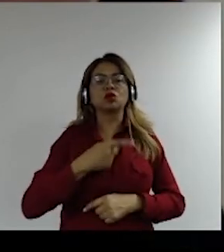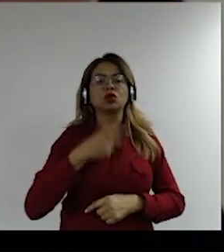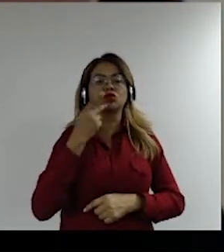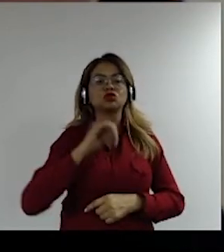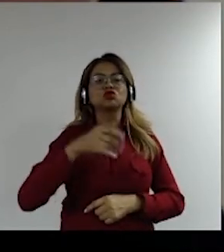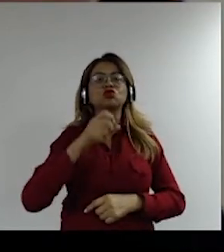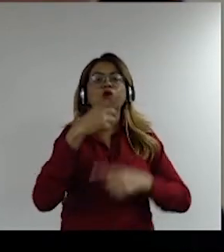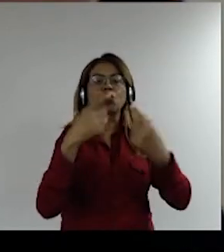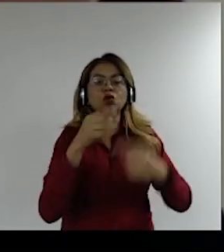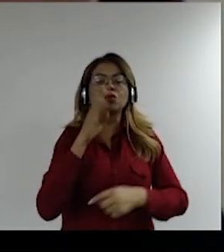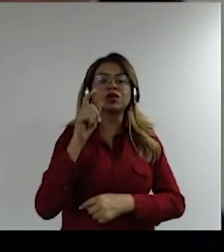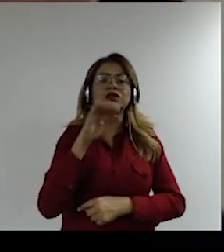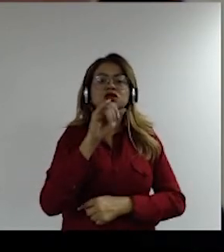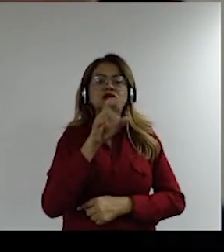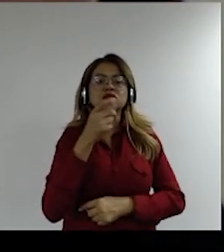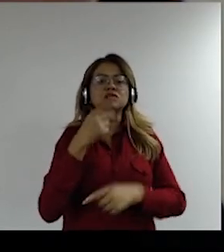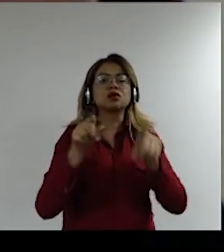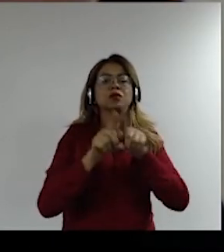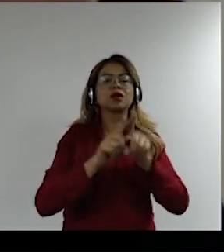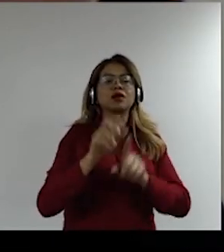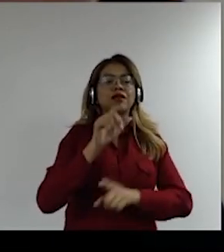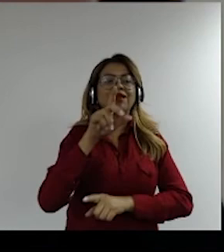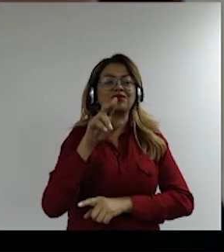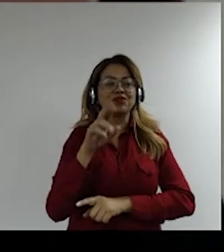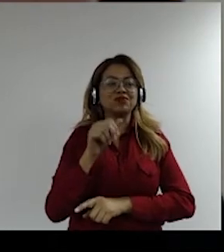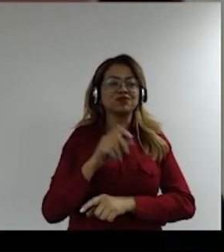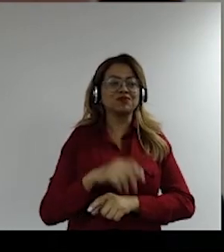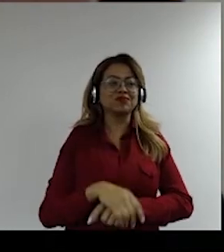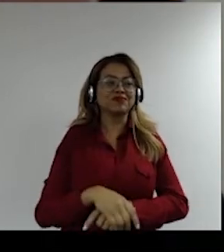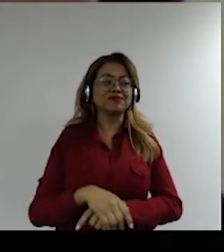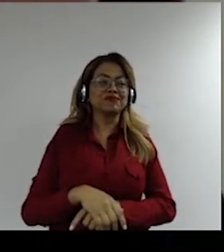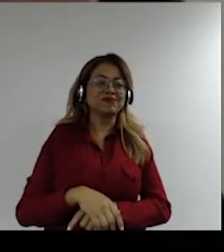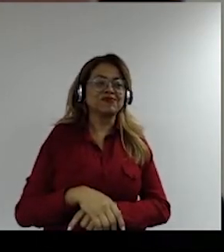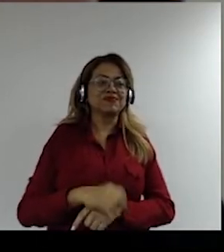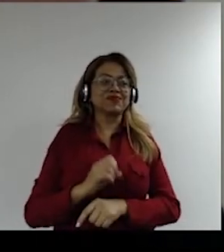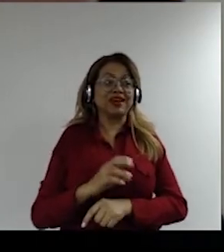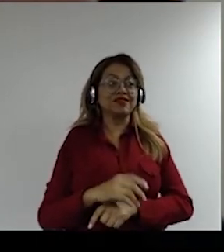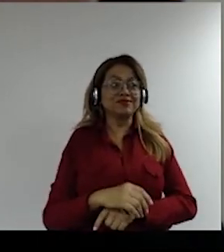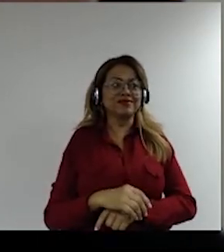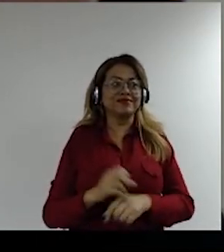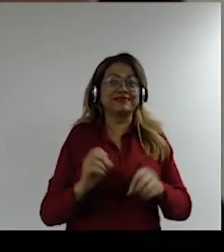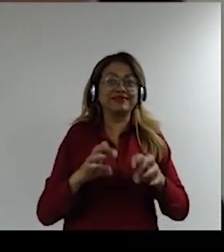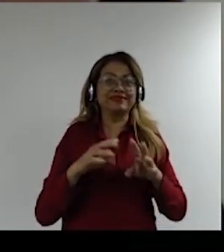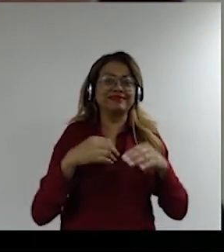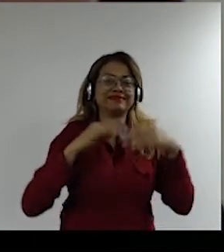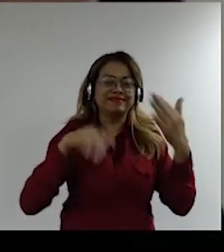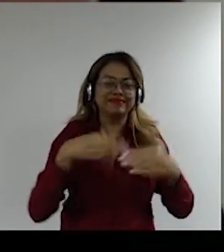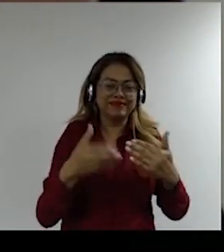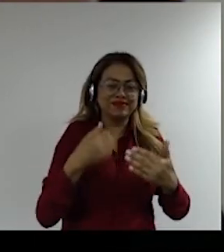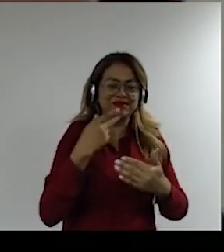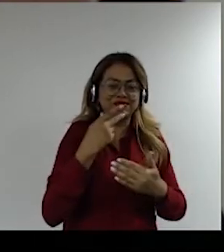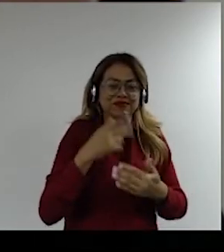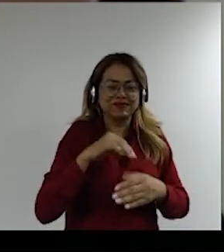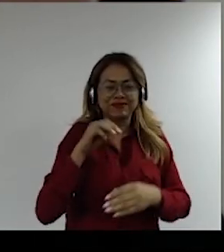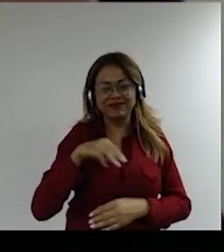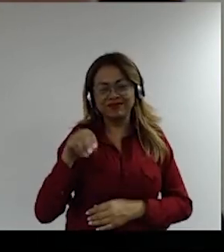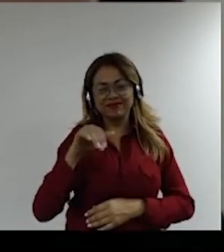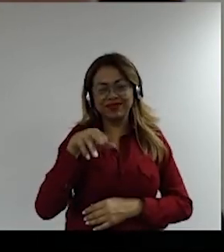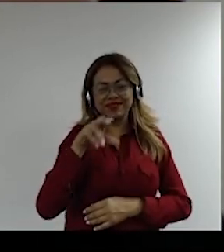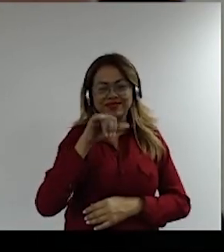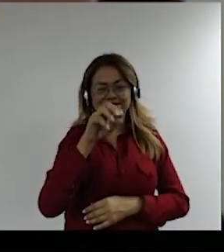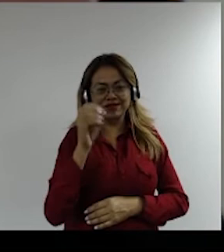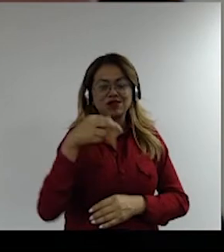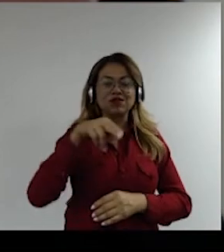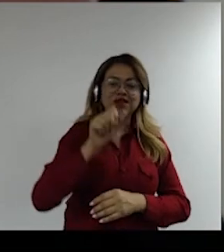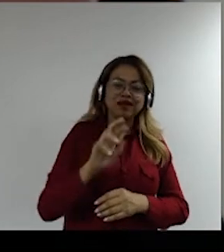e pela professora Cláudia Costin. Abordaram tudo aquilo que a gente poderia mencionar, e eu acho que